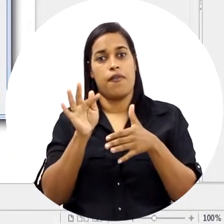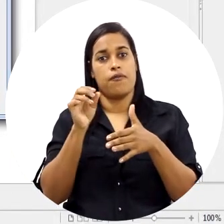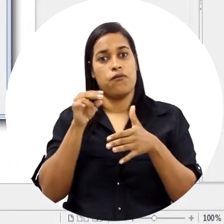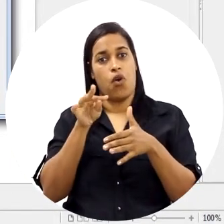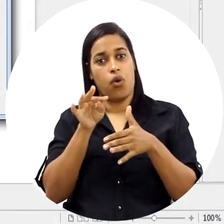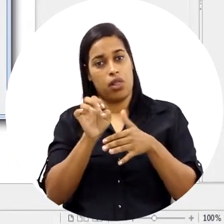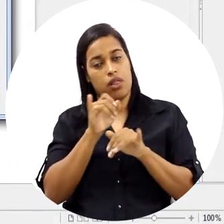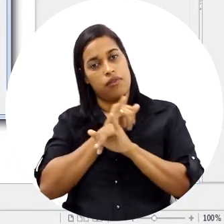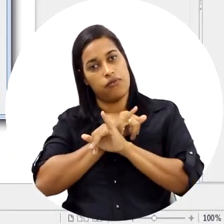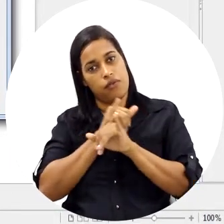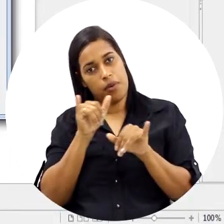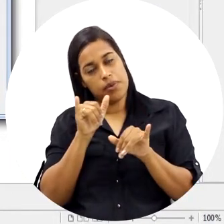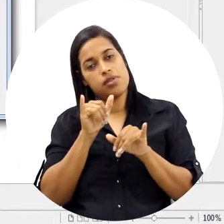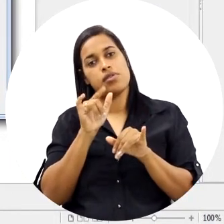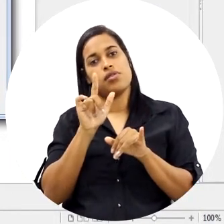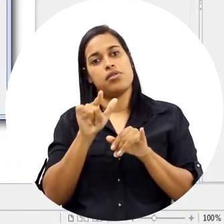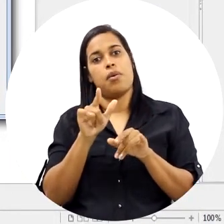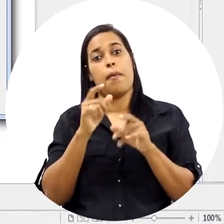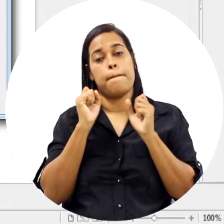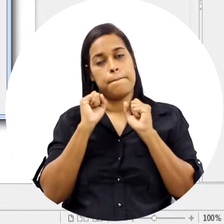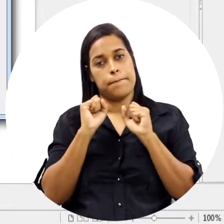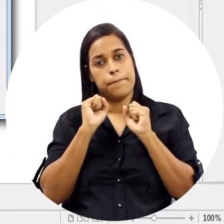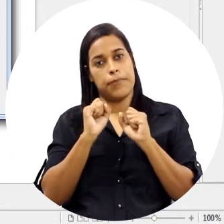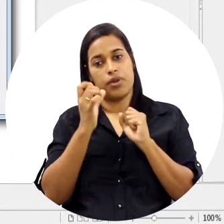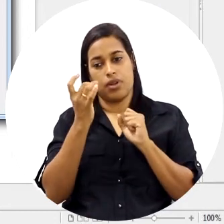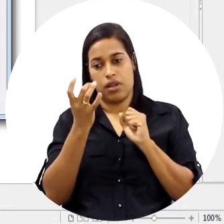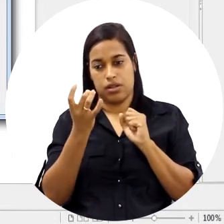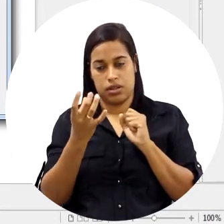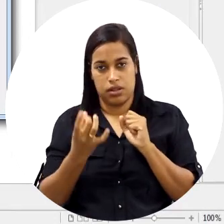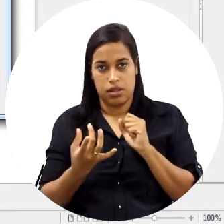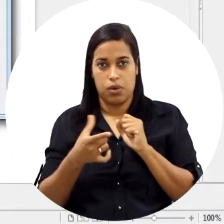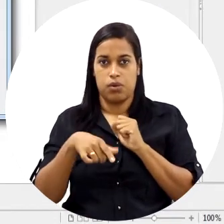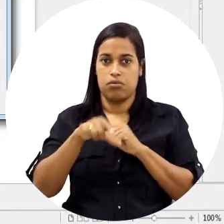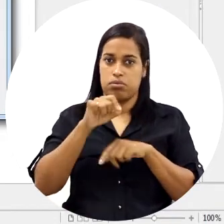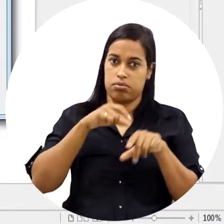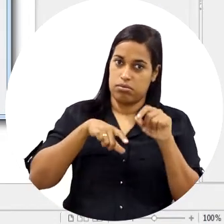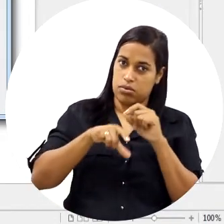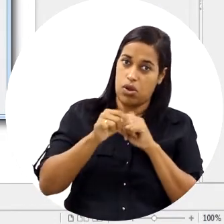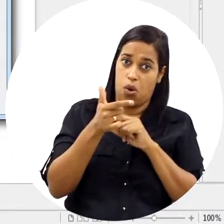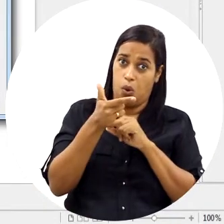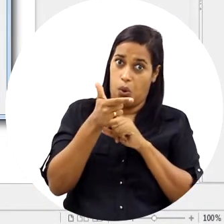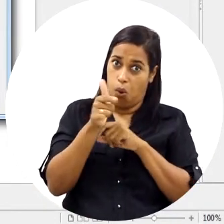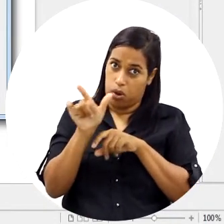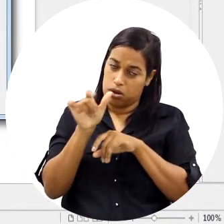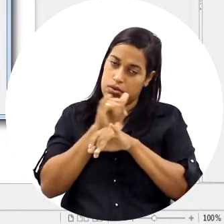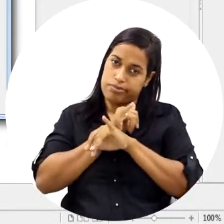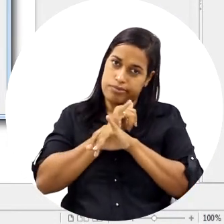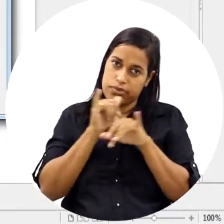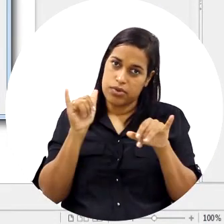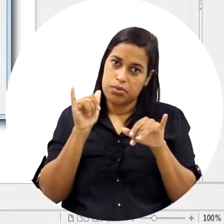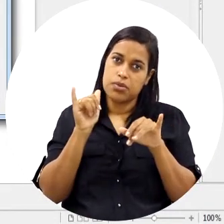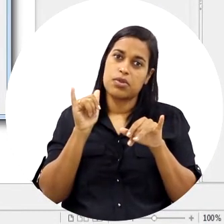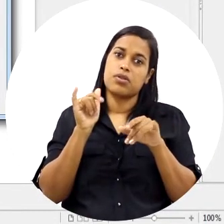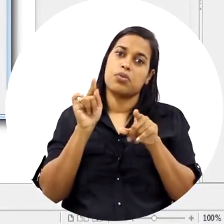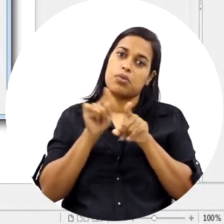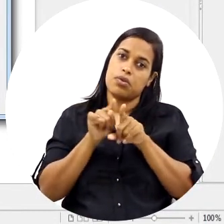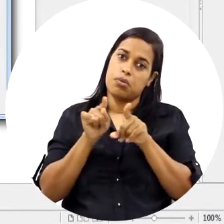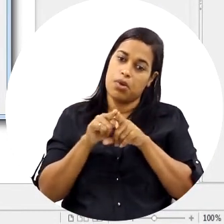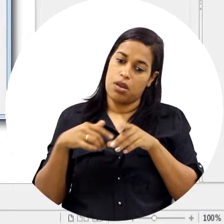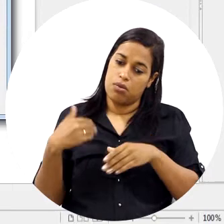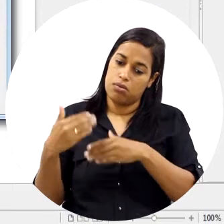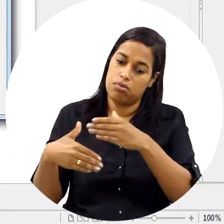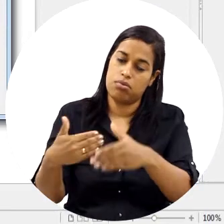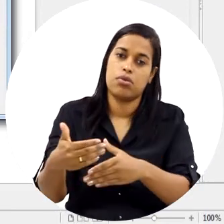direta. Nesse caso, você pode deixar essa marcada, a opção que ele sugere aqui, que é outra fonte de dados. Vamos avançar, clicar